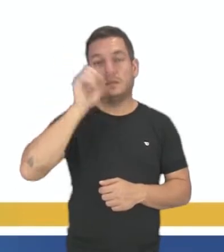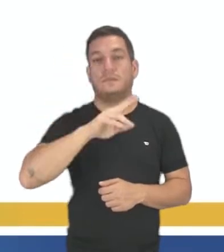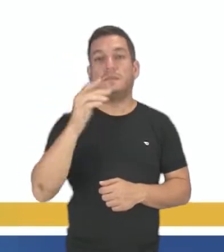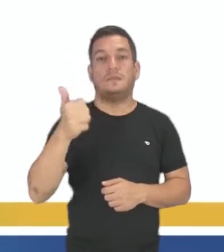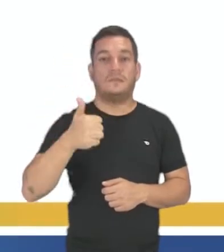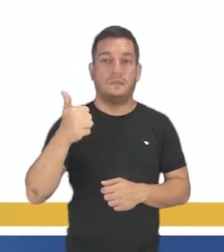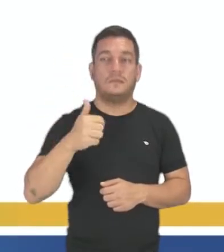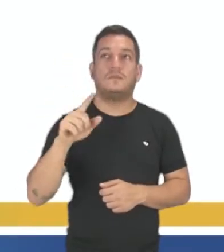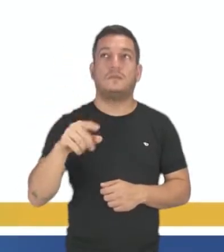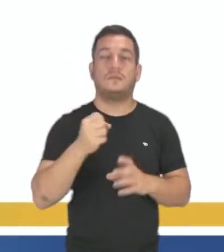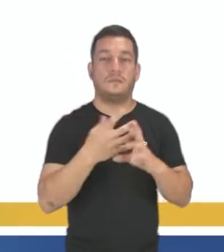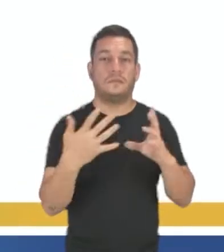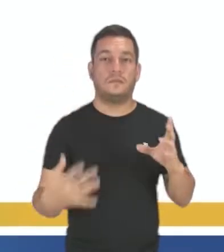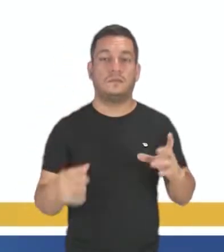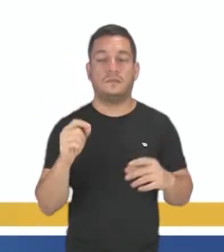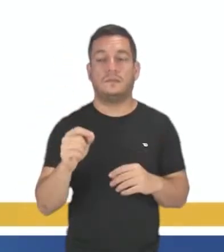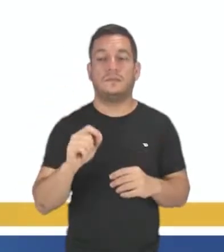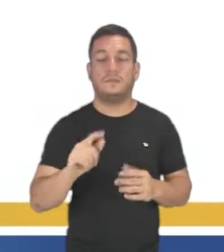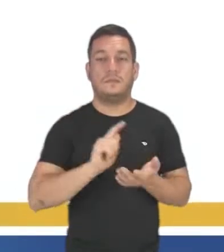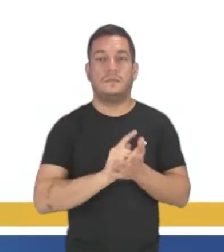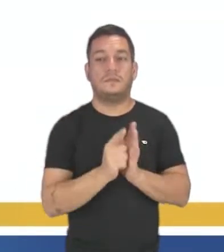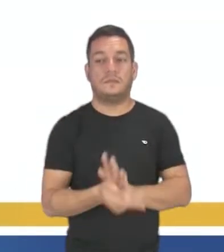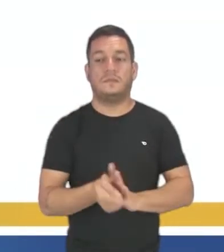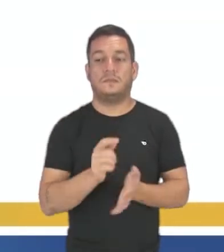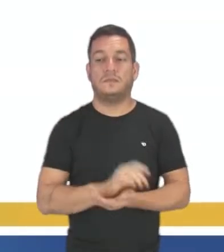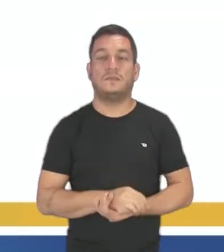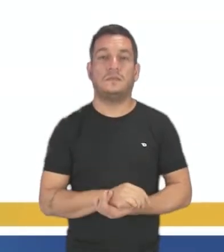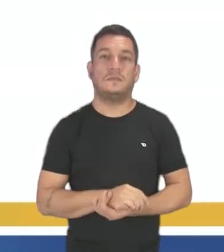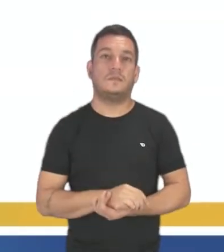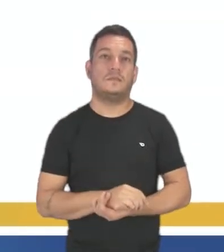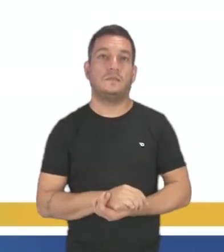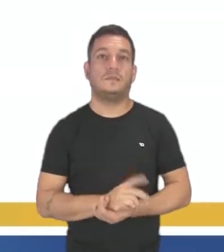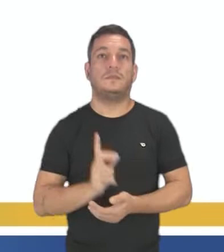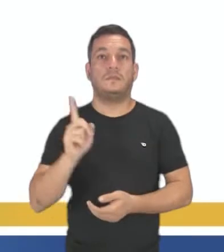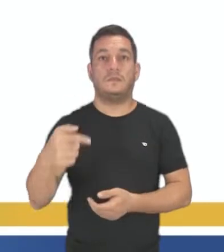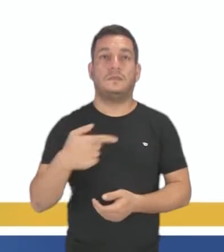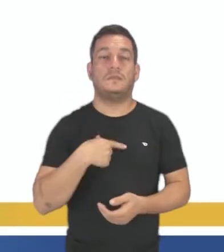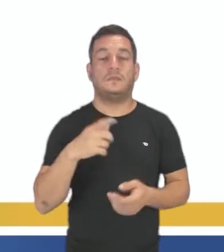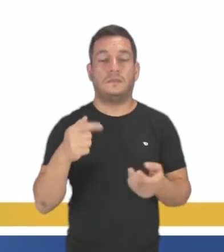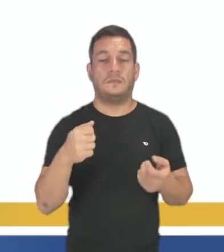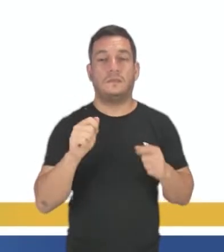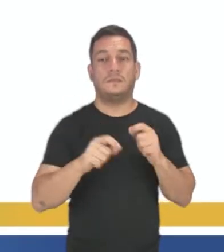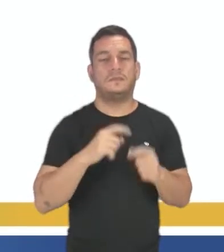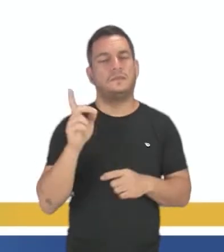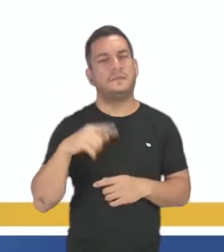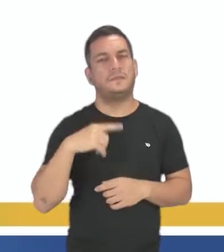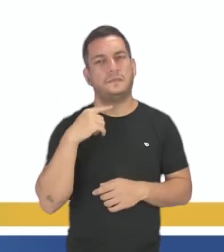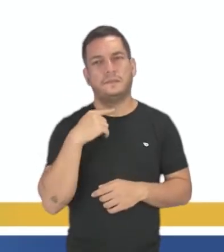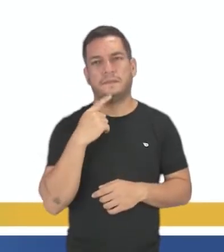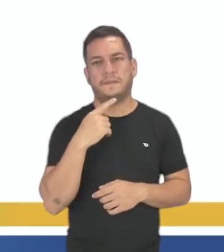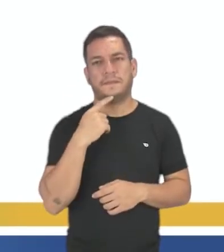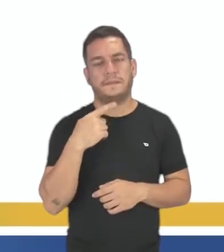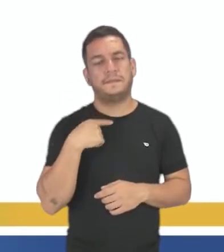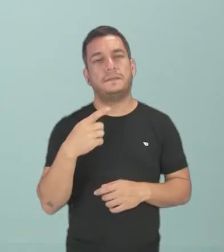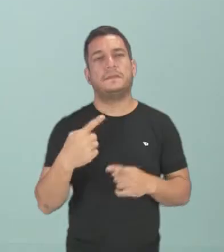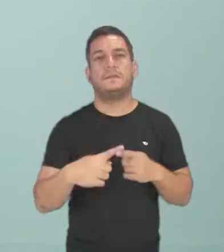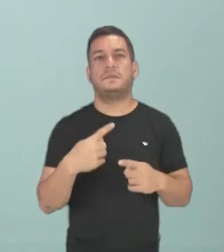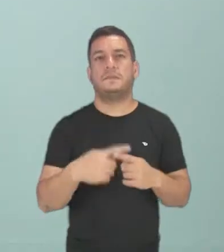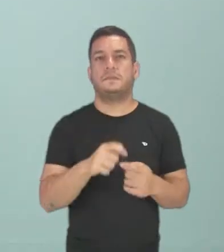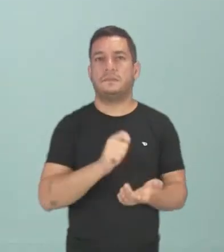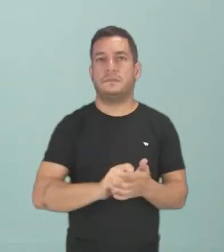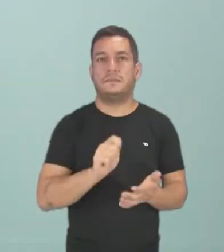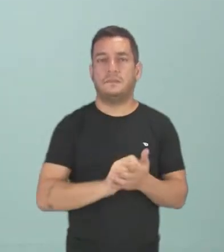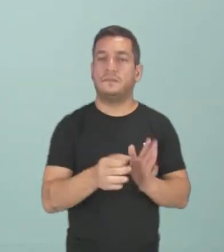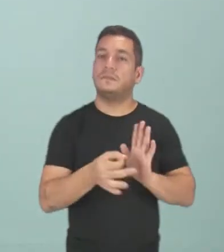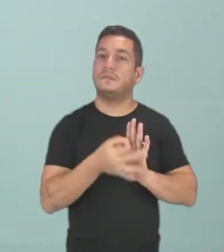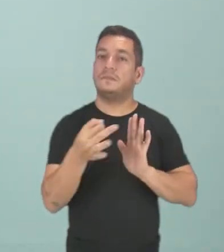primeira. Essas são as características desse gênero. Depois a gente deve se perguntar sempre assim: por que